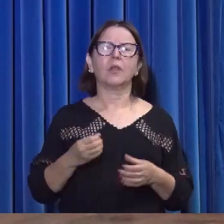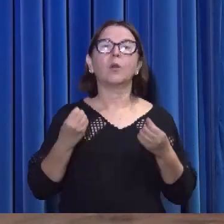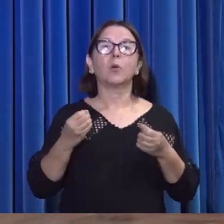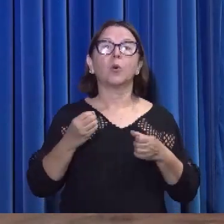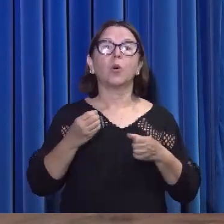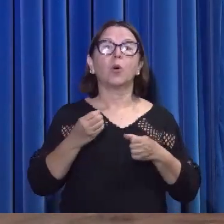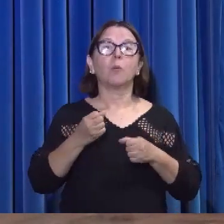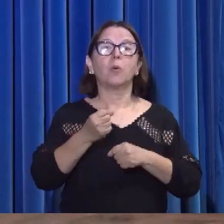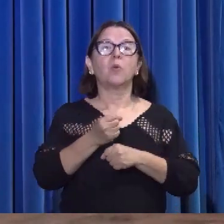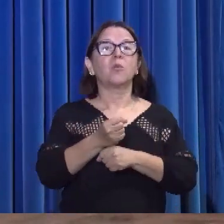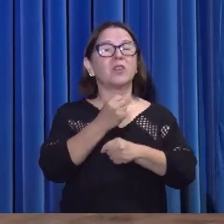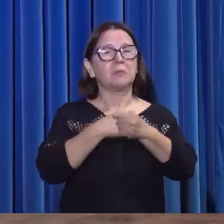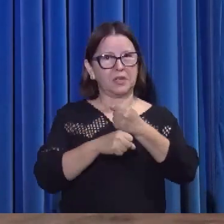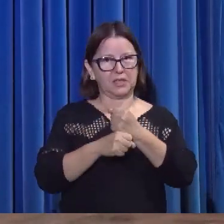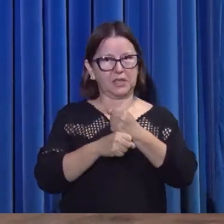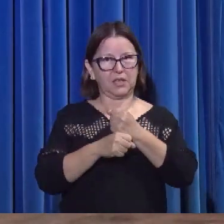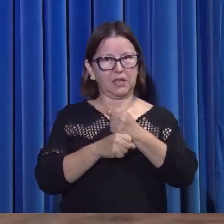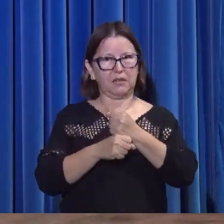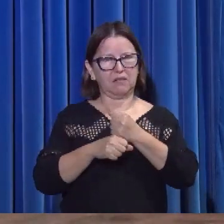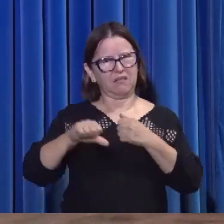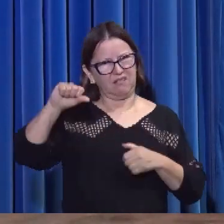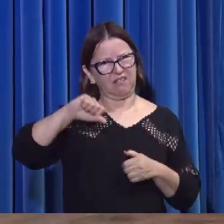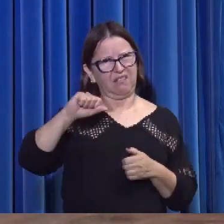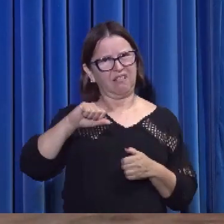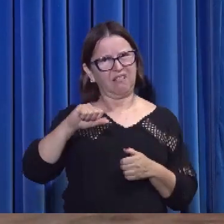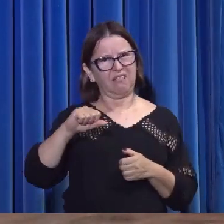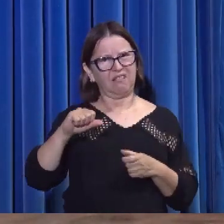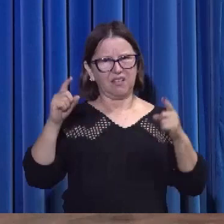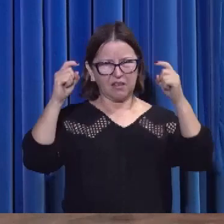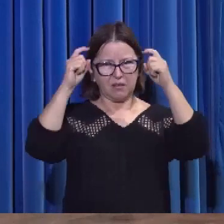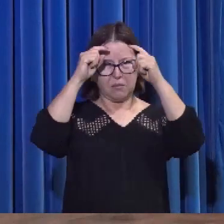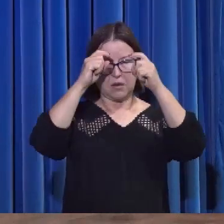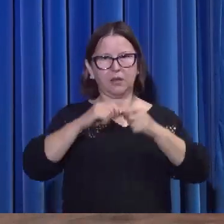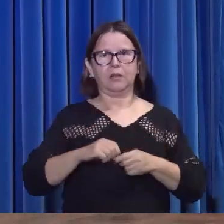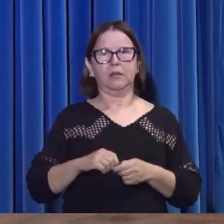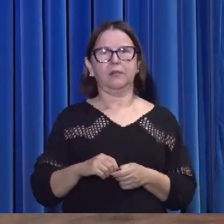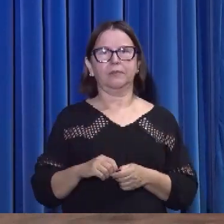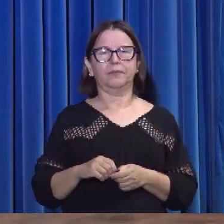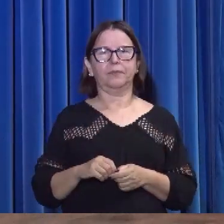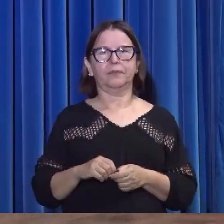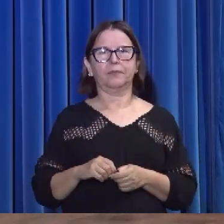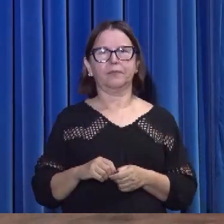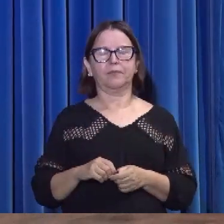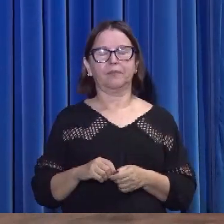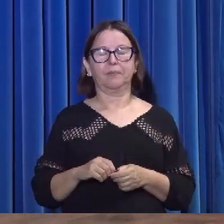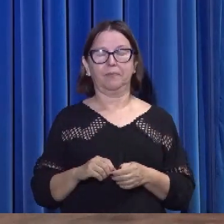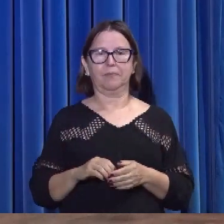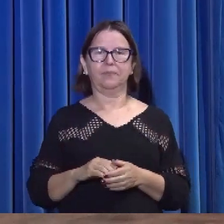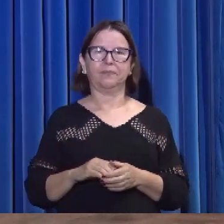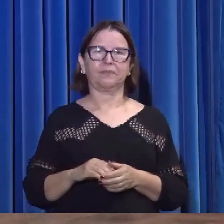Foi ruim? Foi complicado? Isso, aquilo, outro? Quem sabe domingo à noite nós vamos falar sobre isso.